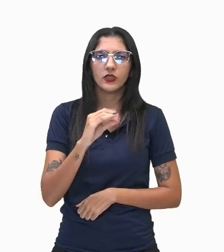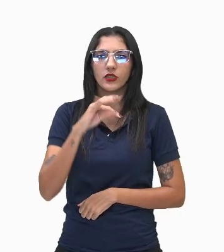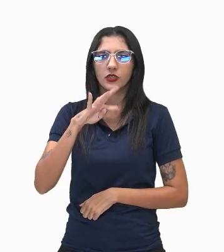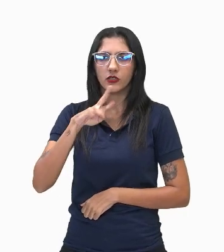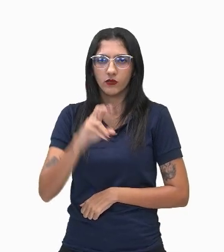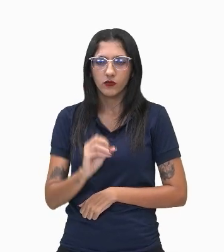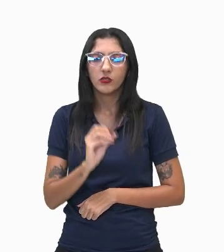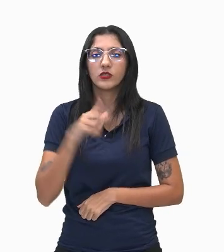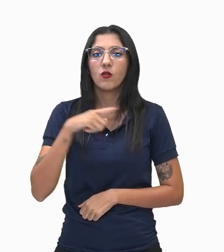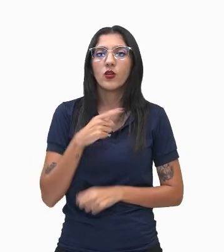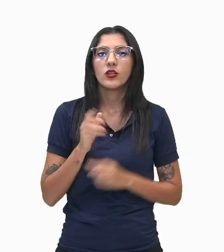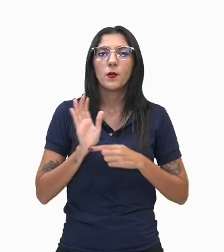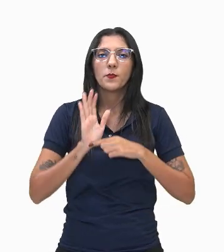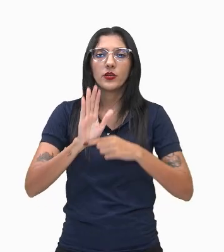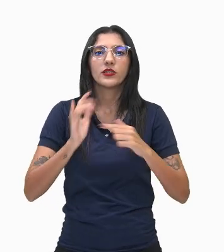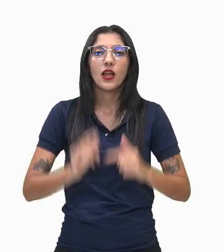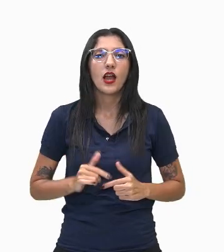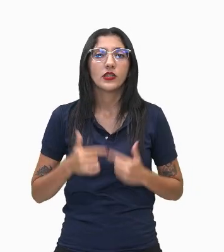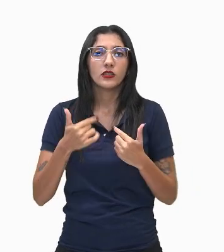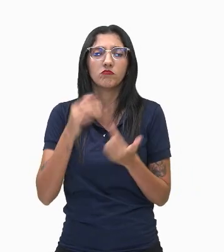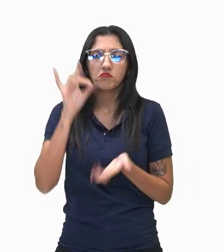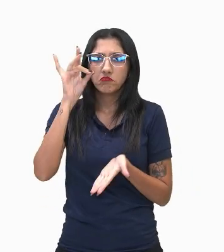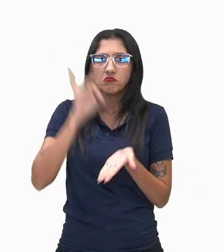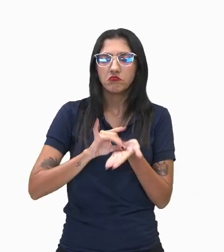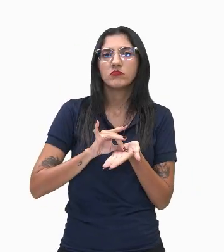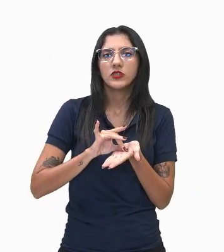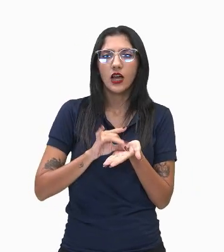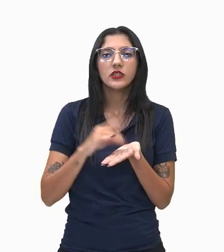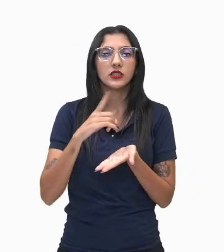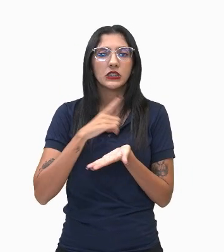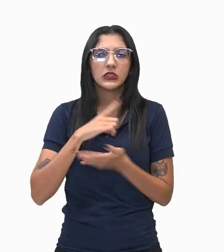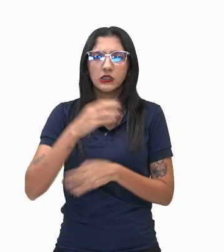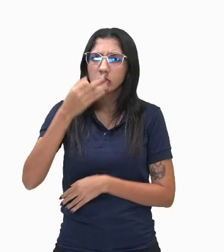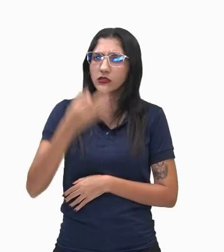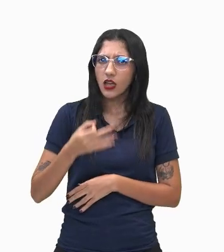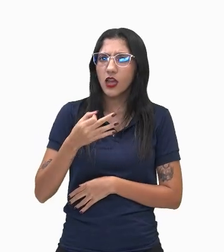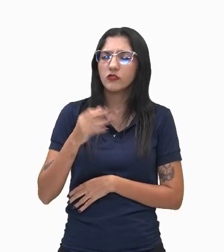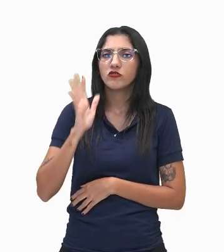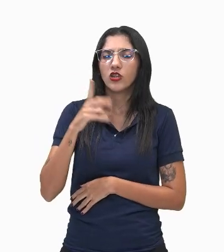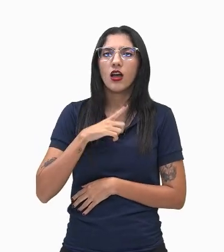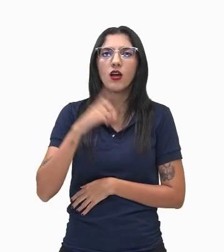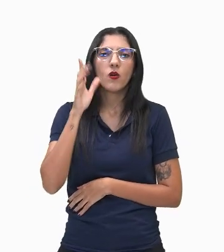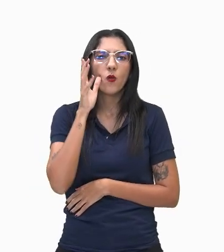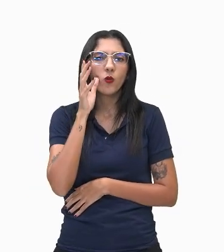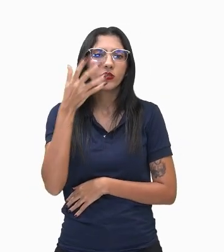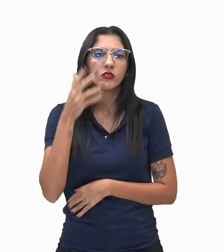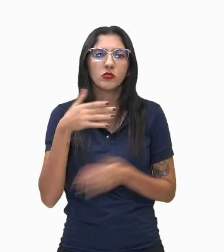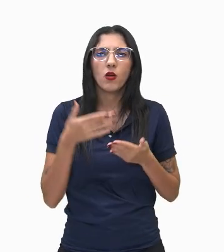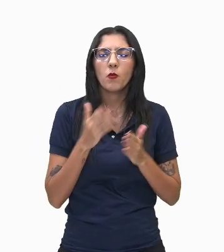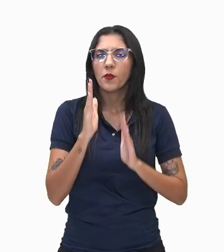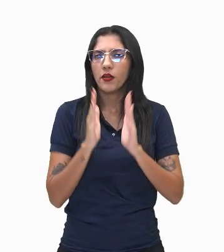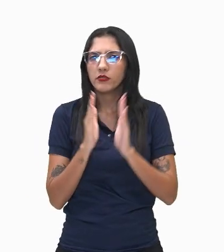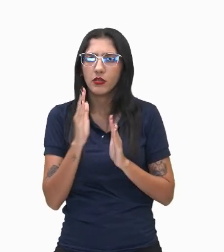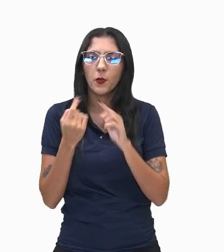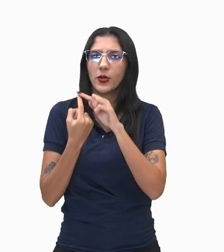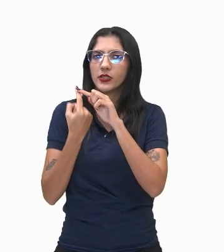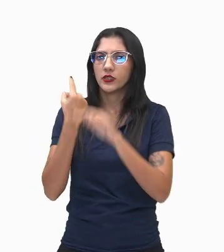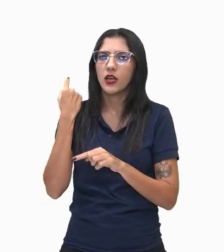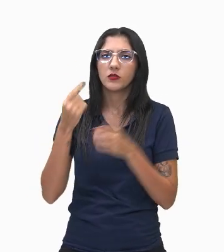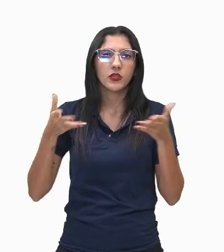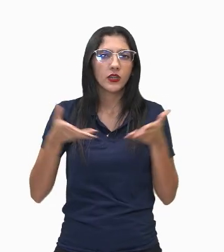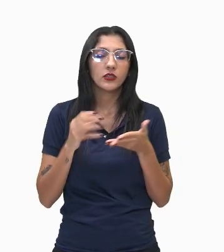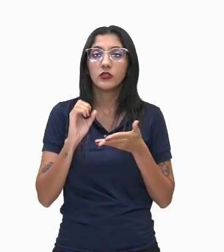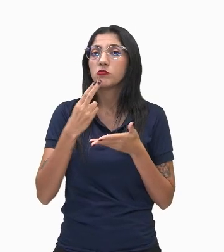indicativo indica ações consideradas reais, que certamente se concretizam em algum momento do passado, do presente ou